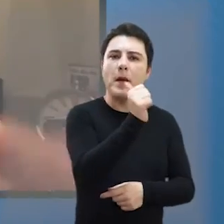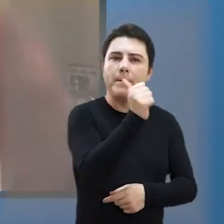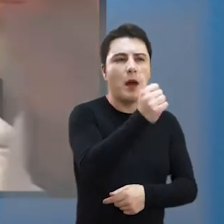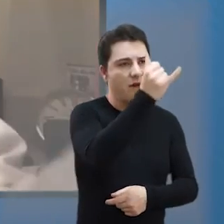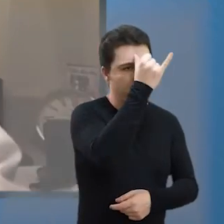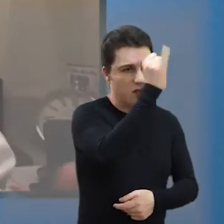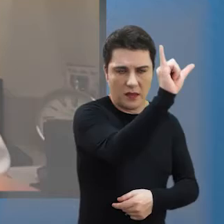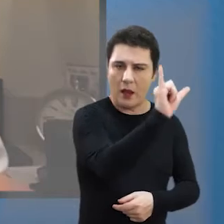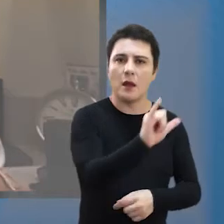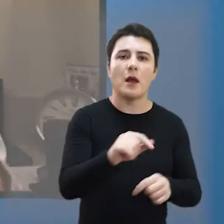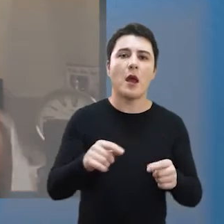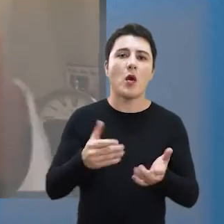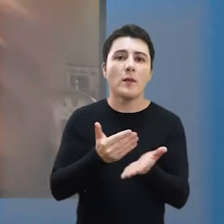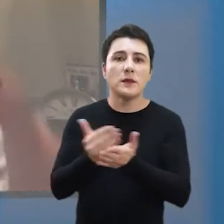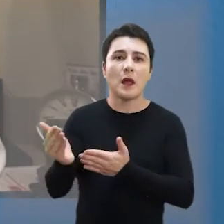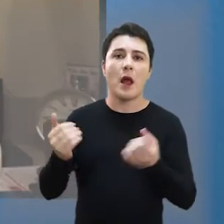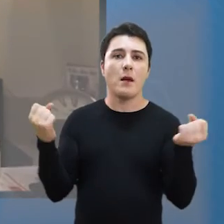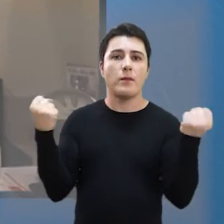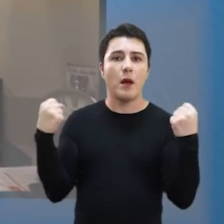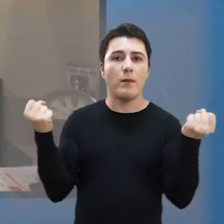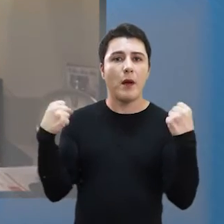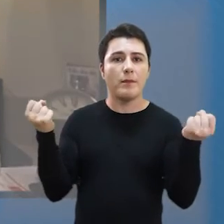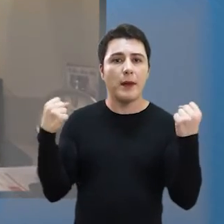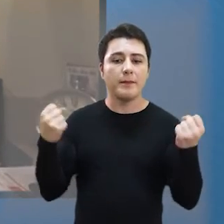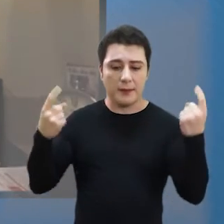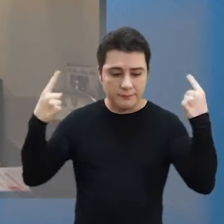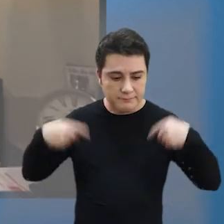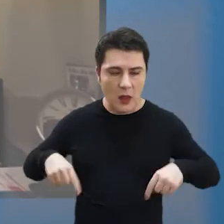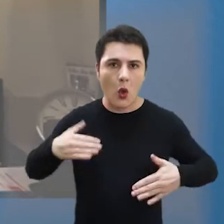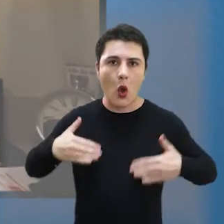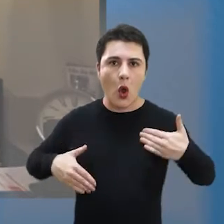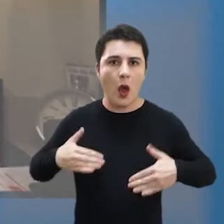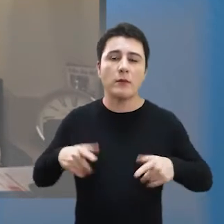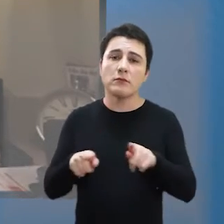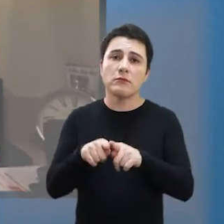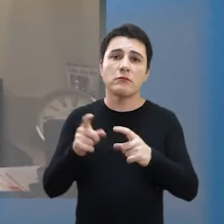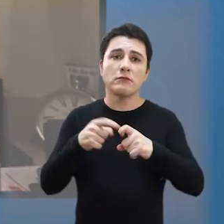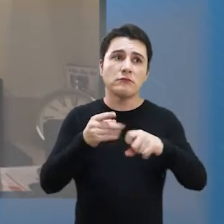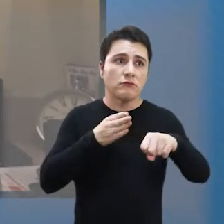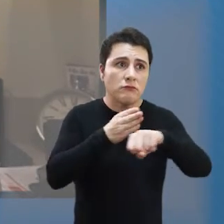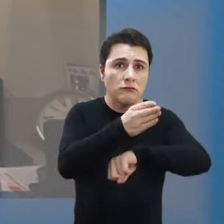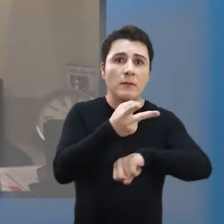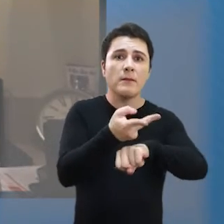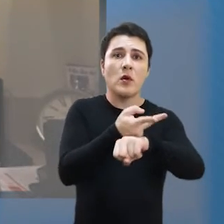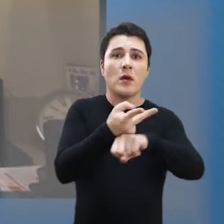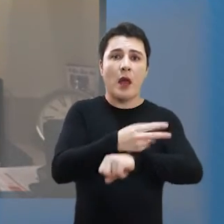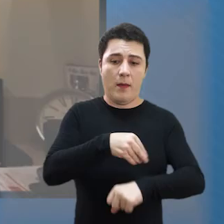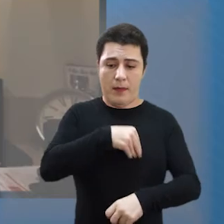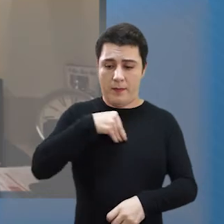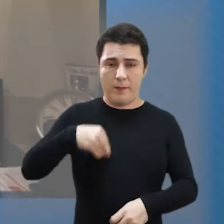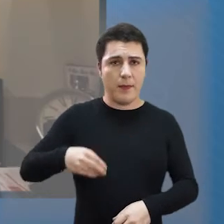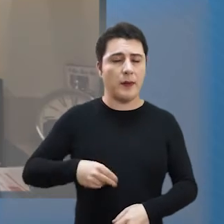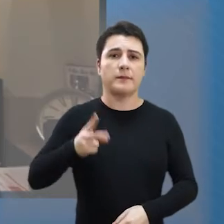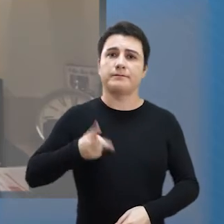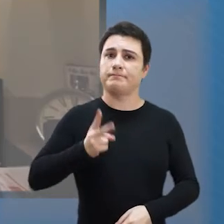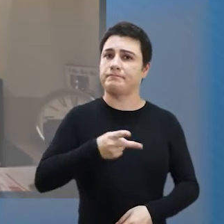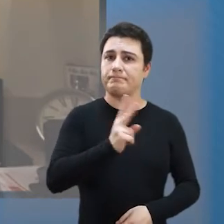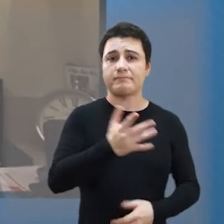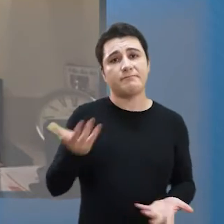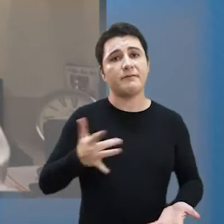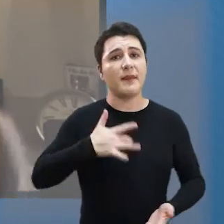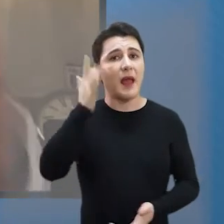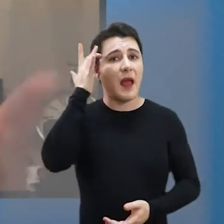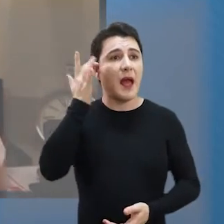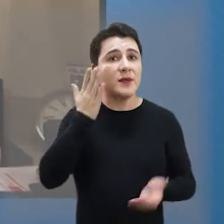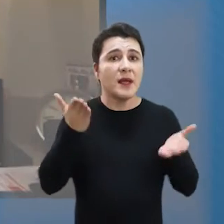o etilismo, a bebida, começar a fazer atividade física e procurar o seu médico para fazer os exames de rotina.